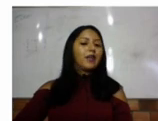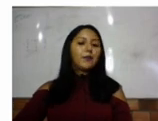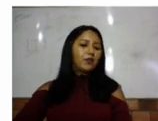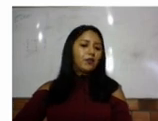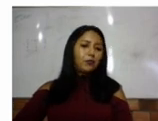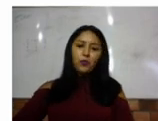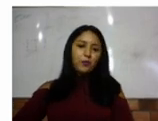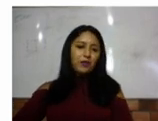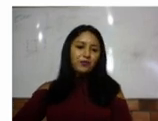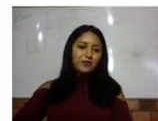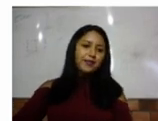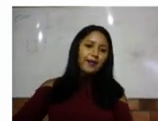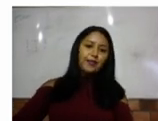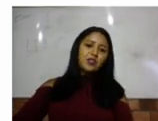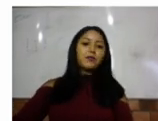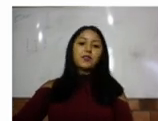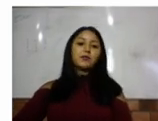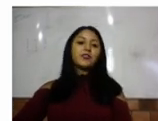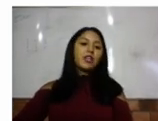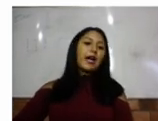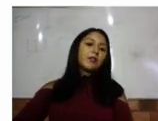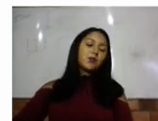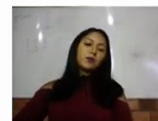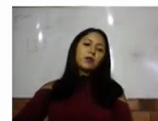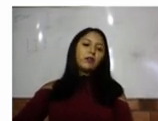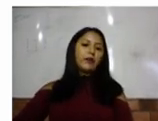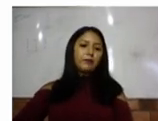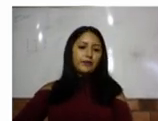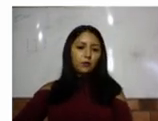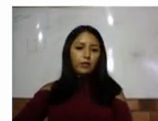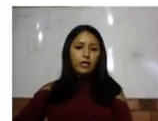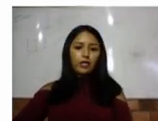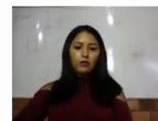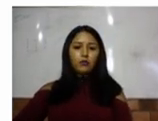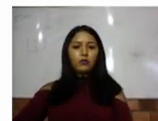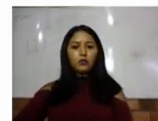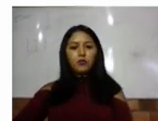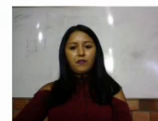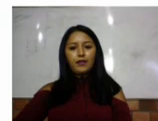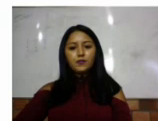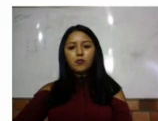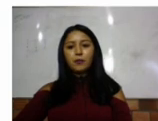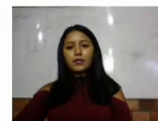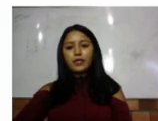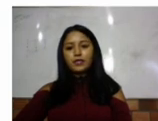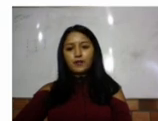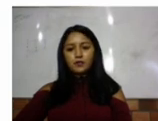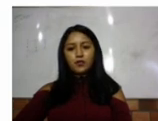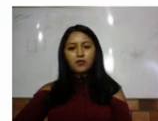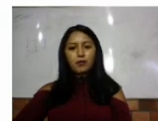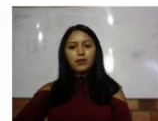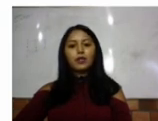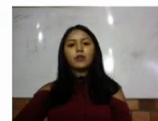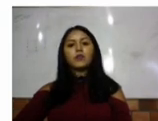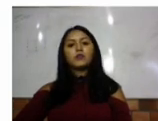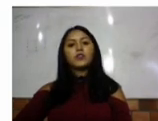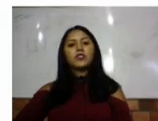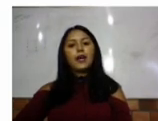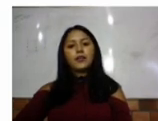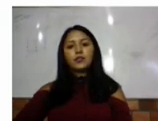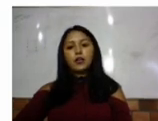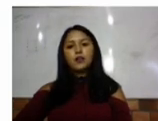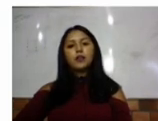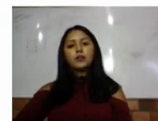mutchatcho lembra quando eu fiz comprimento vocês eu chamo vocês muito chato é masculino então quando eu vou falar só com menina gênero